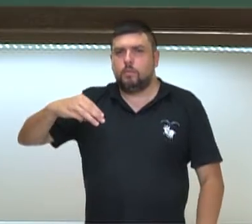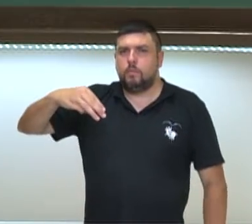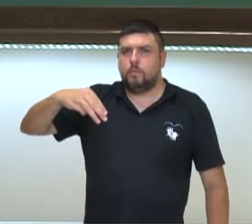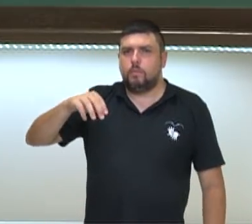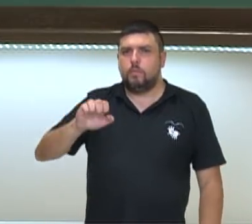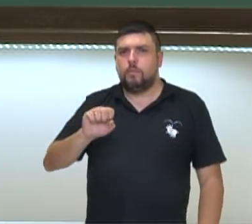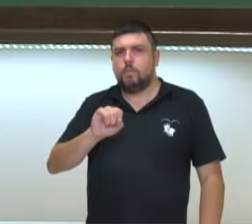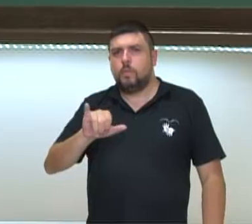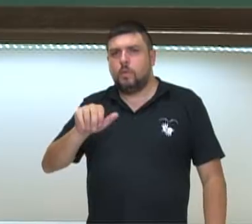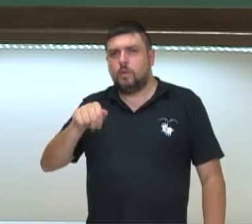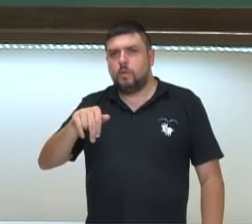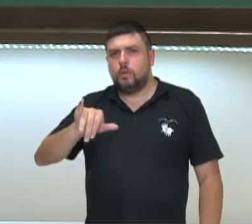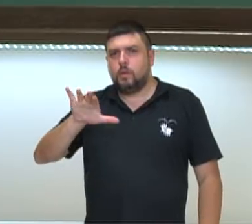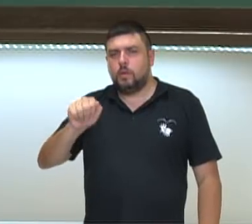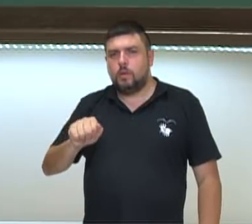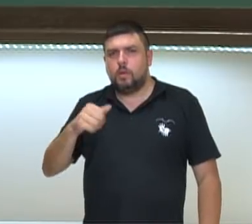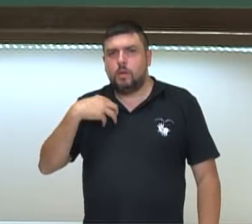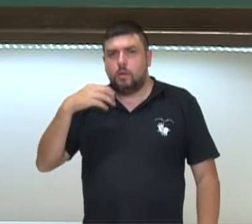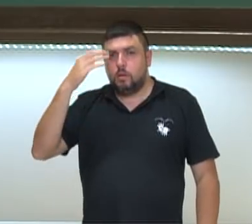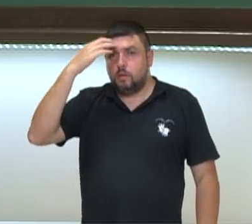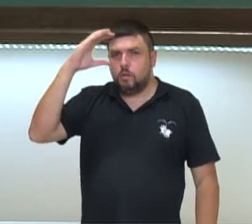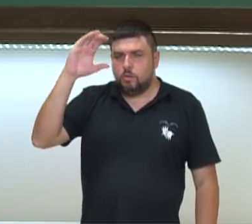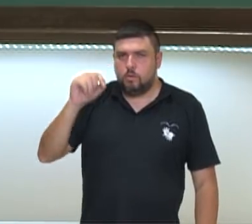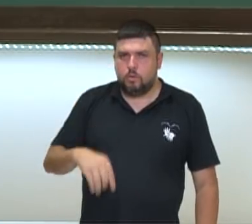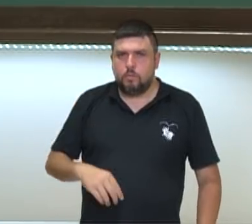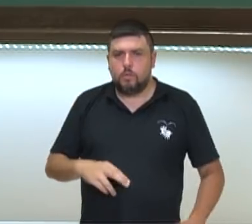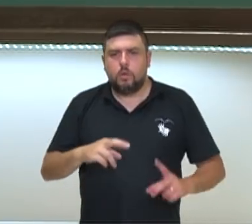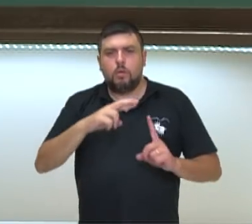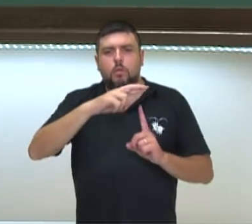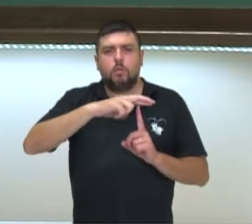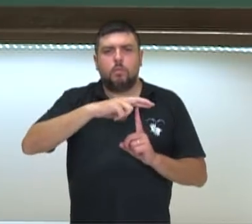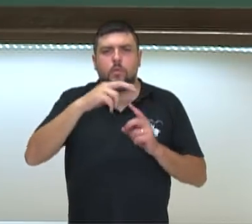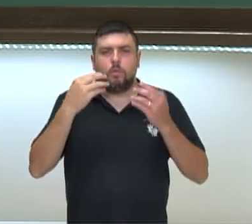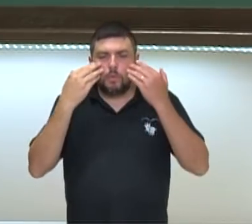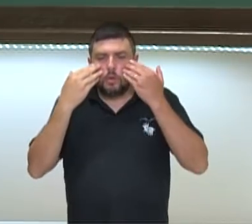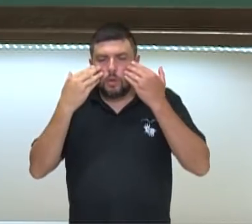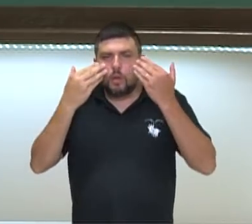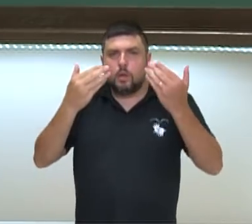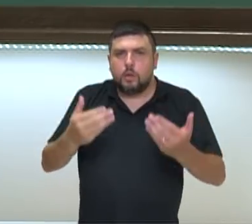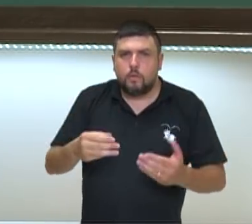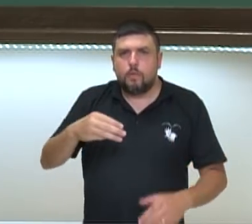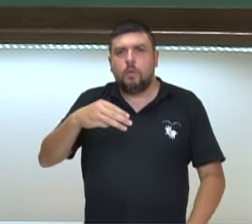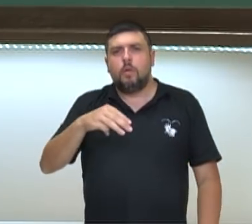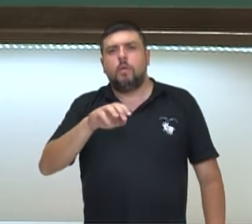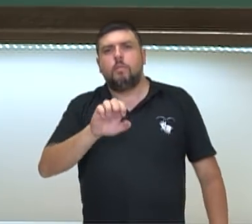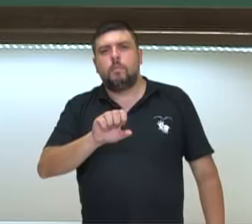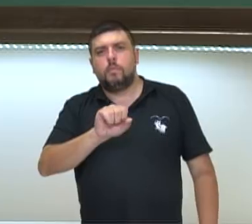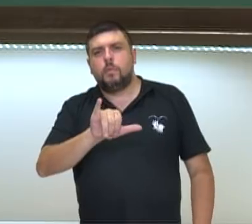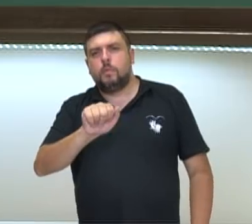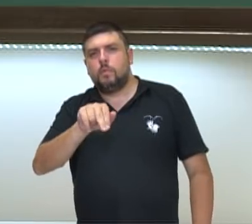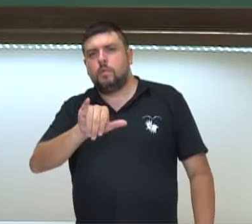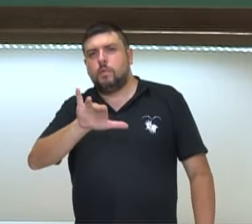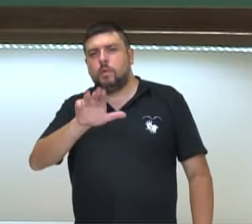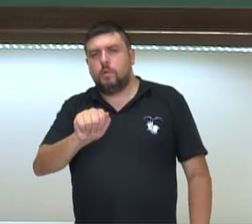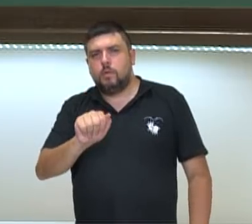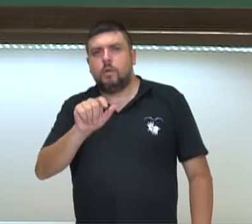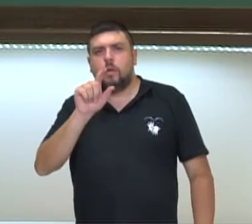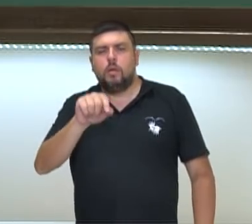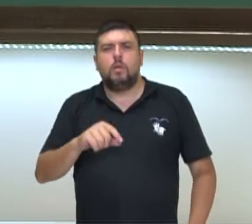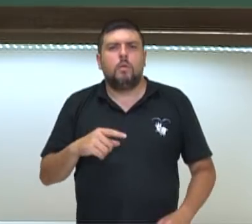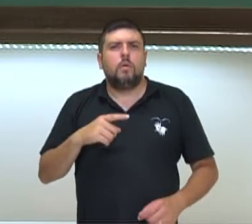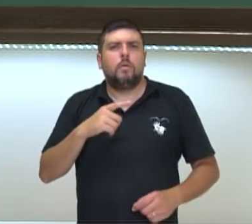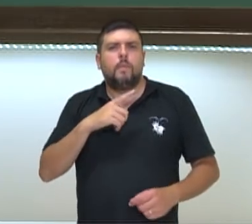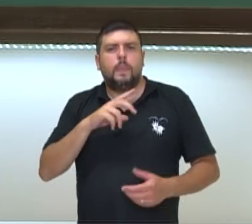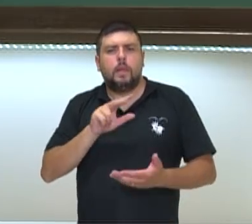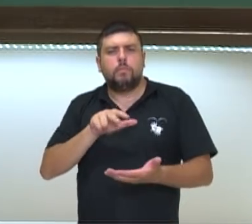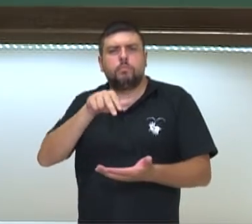frente do Museu Oscar Niemeyer, existe uma igreja messiânica, que é da religião oriental, que tem um criador,